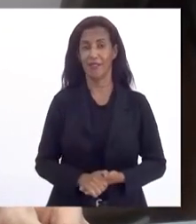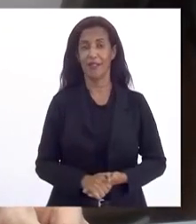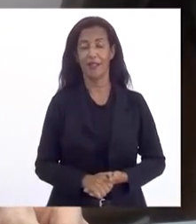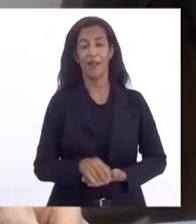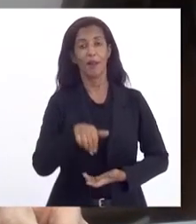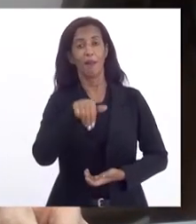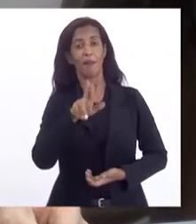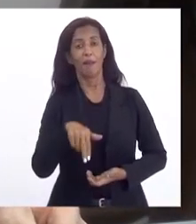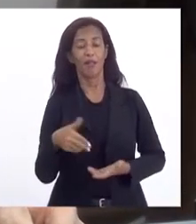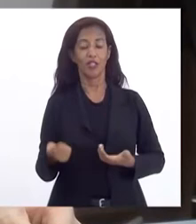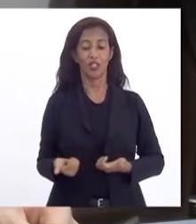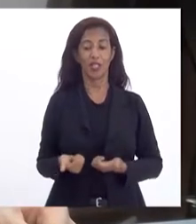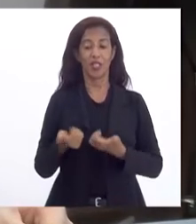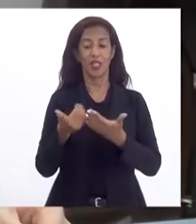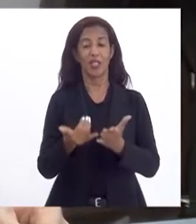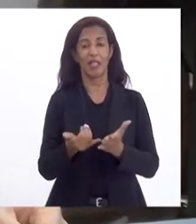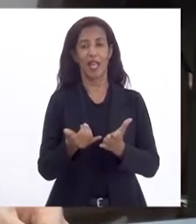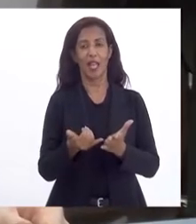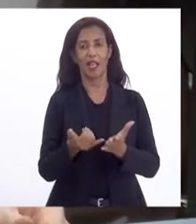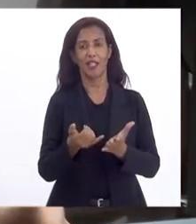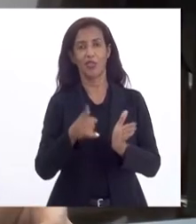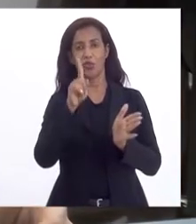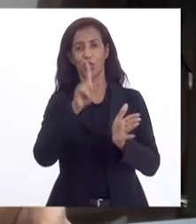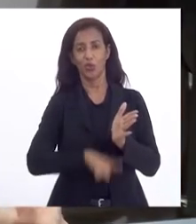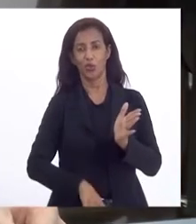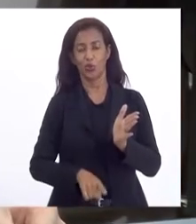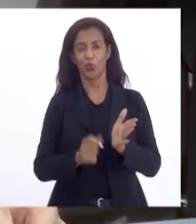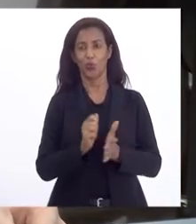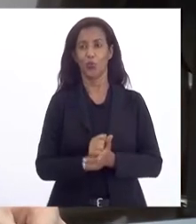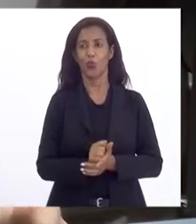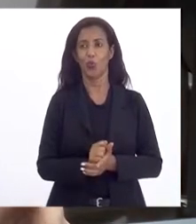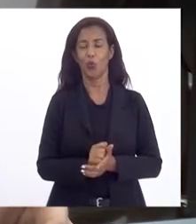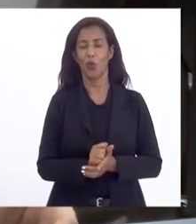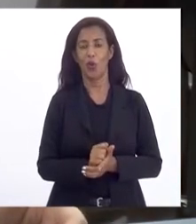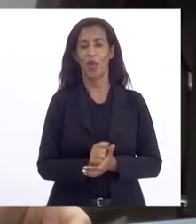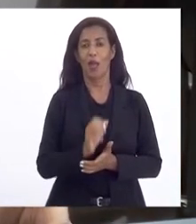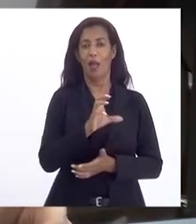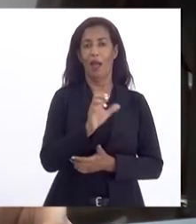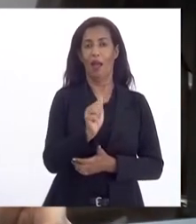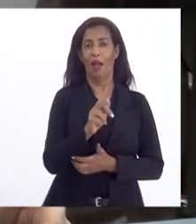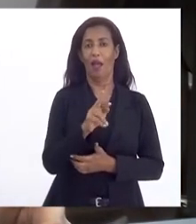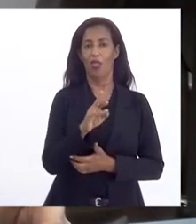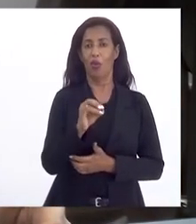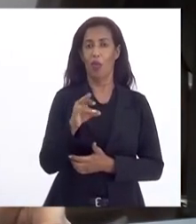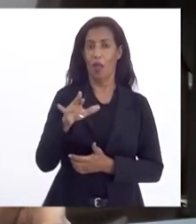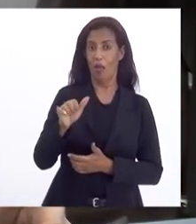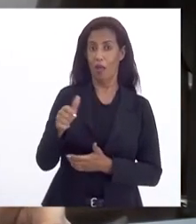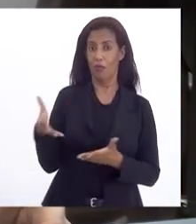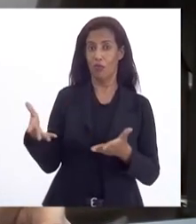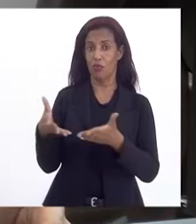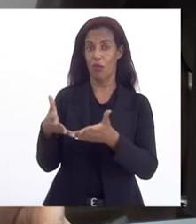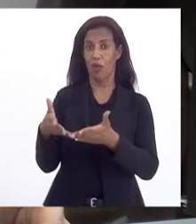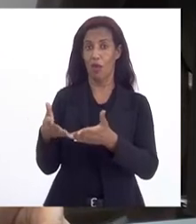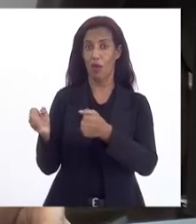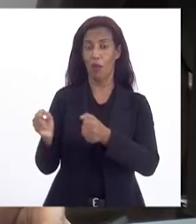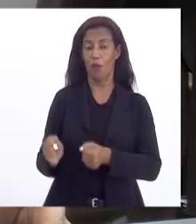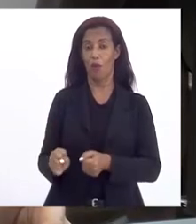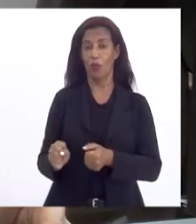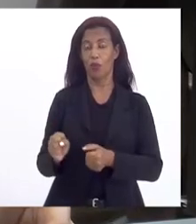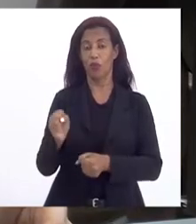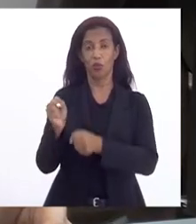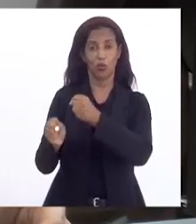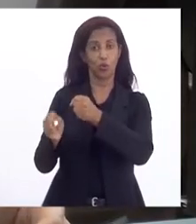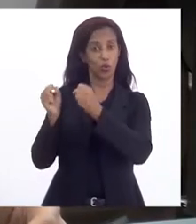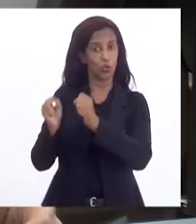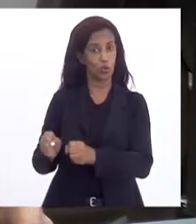concede isenção de emolumentos cartorários é o Poder Judiciário.